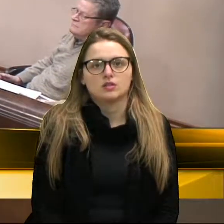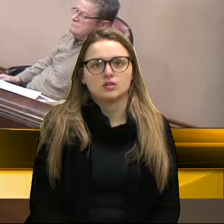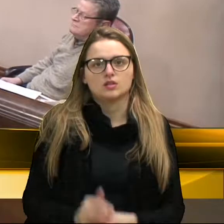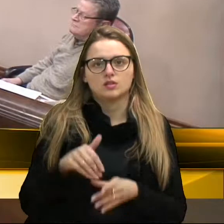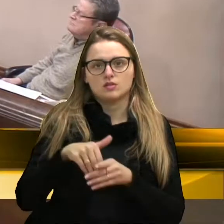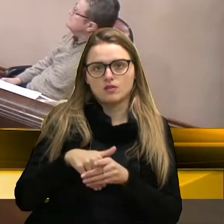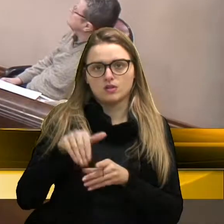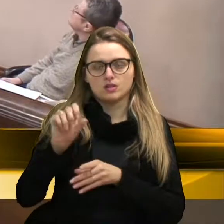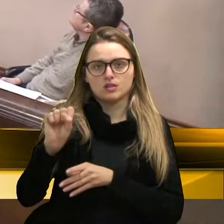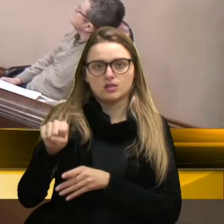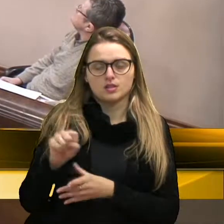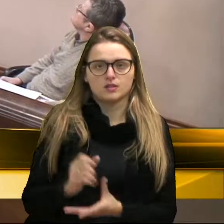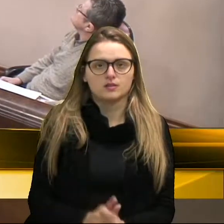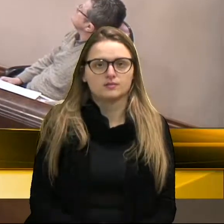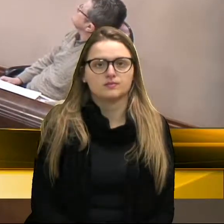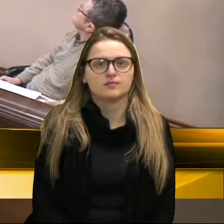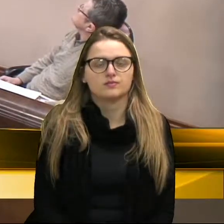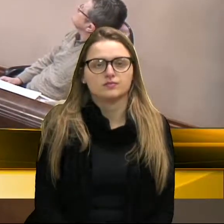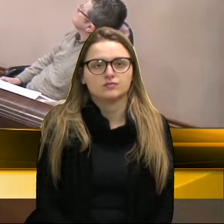Sim.